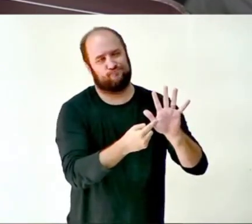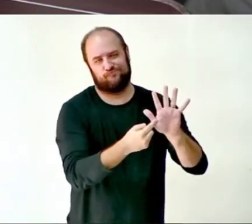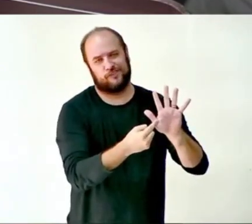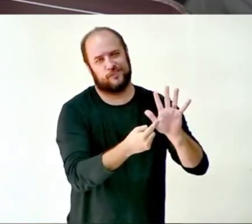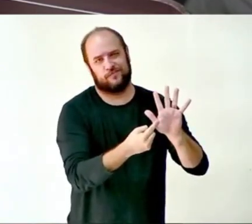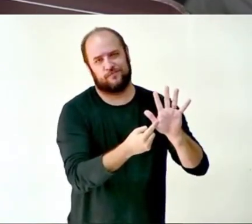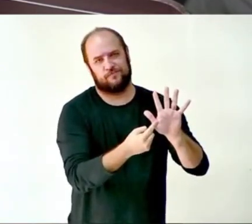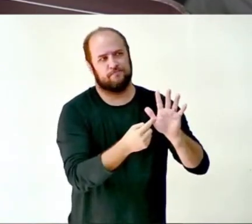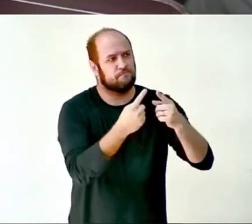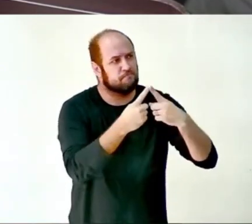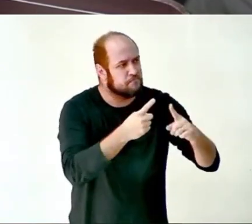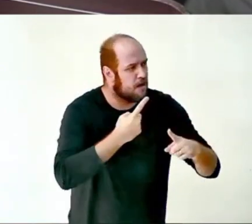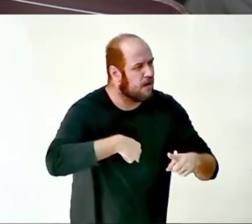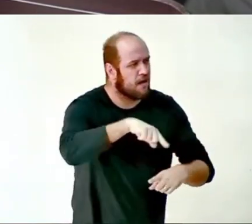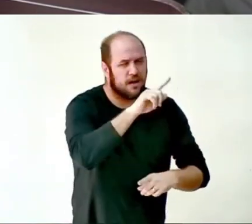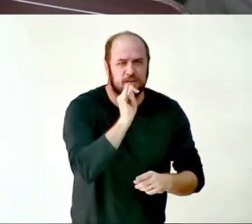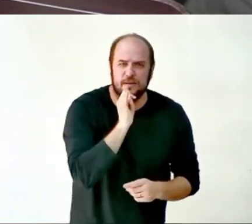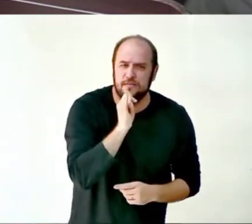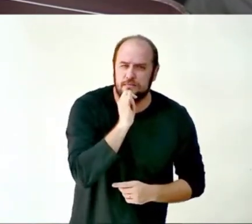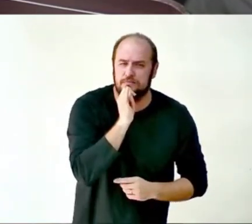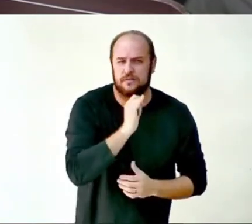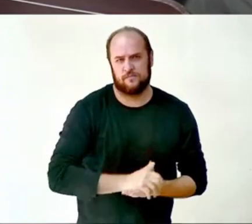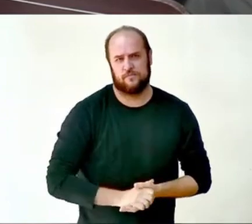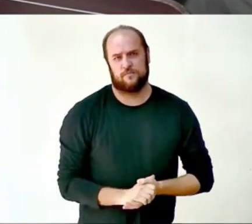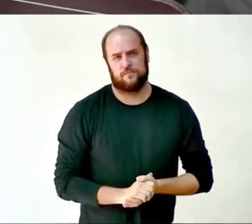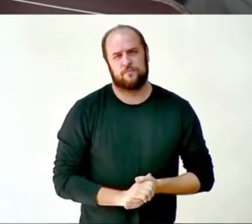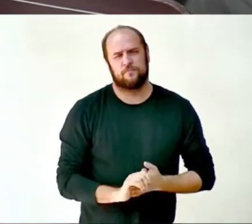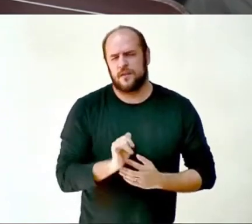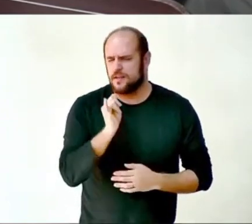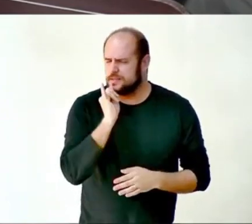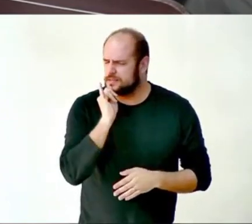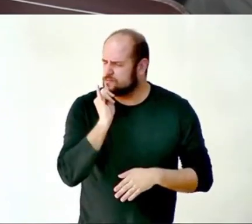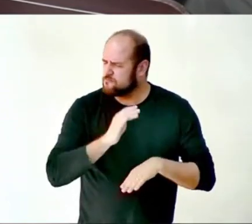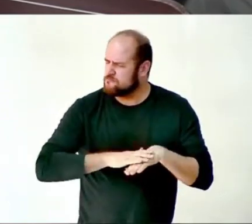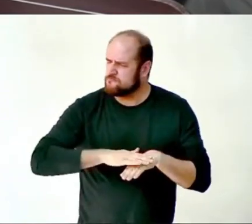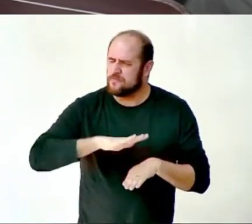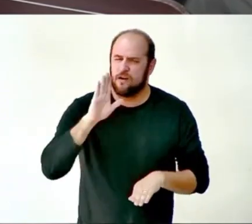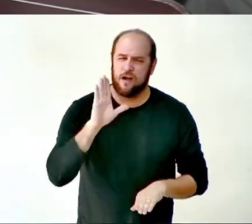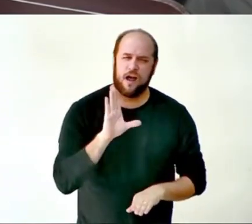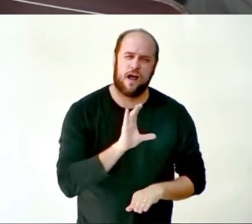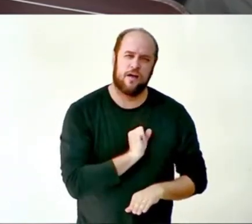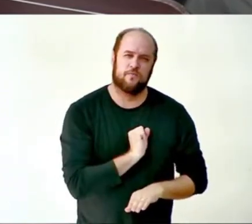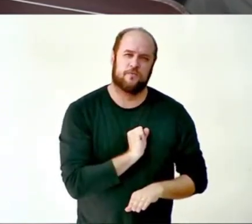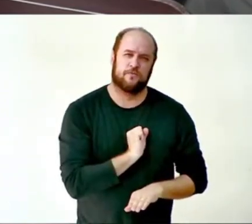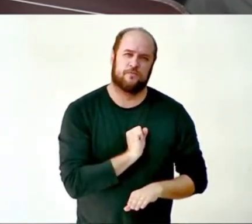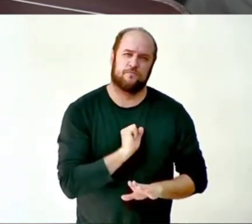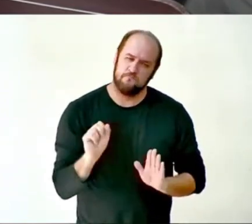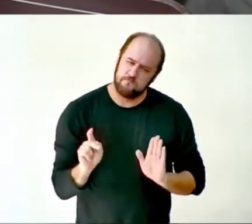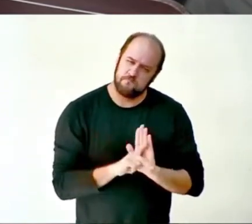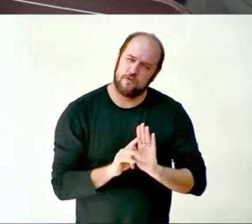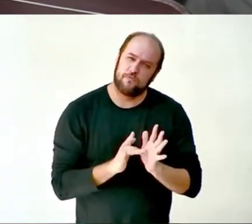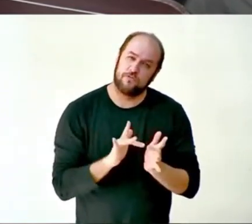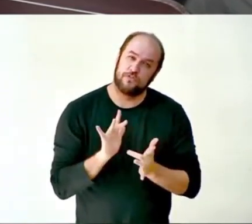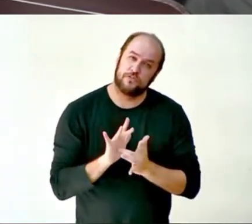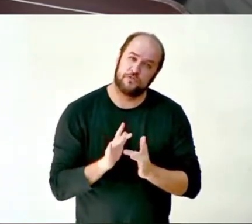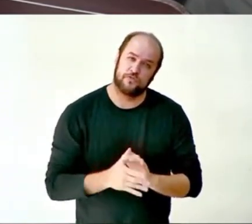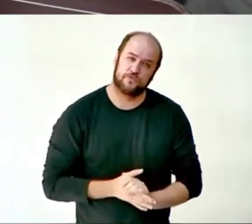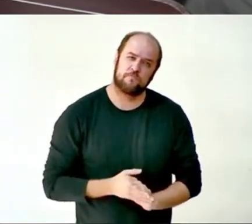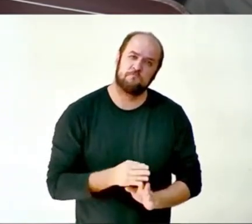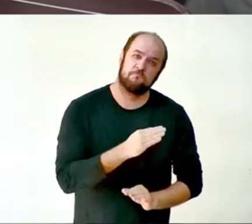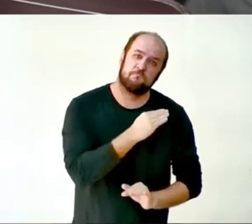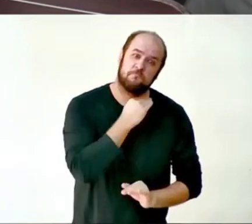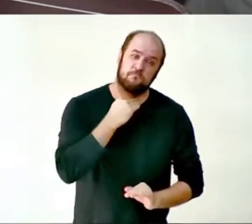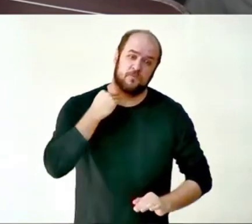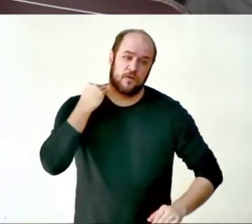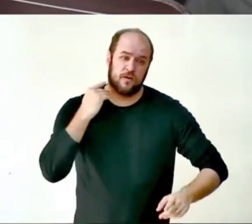um exemplo. Não tem exemplo maior de amor do que o do próprio Cristo, que morreu na